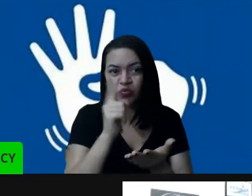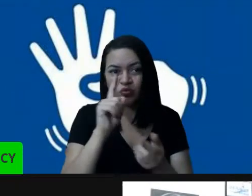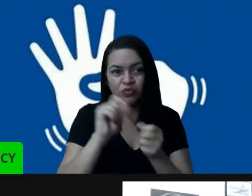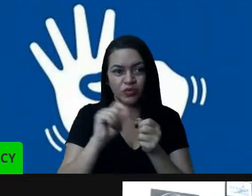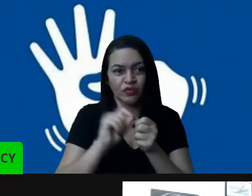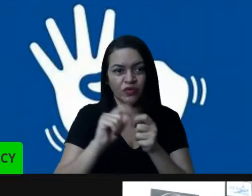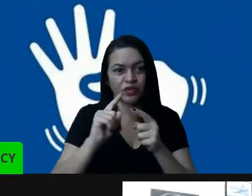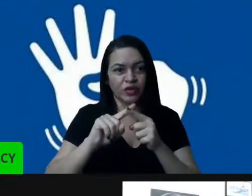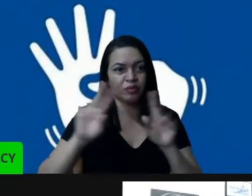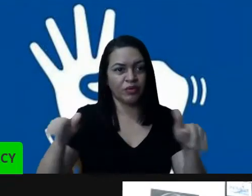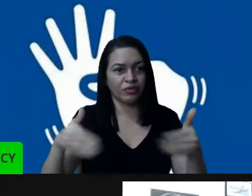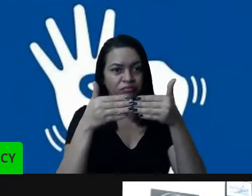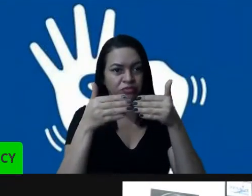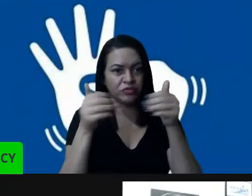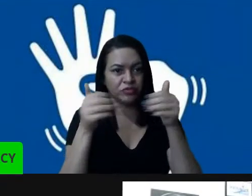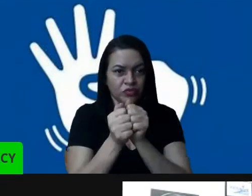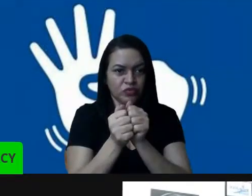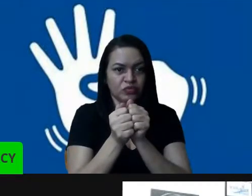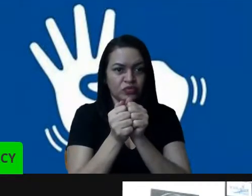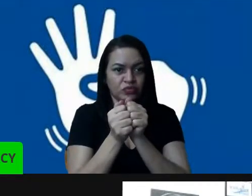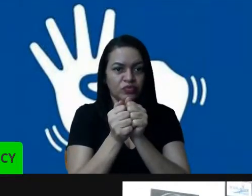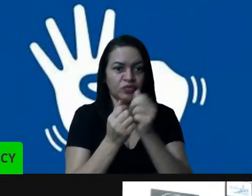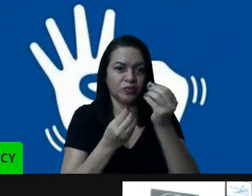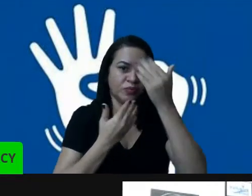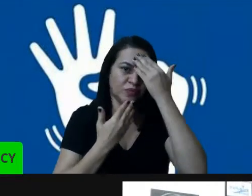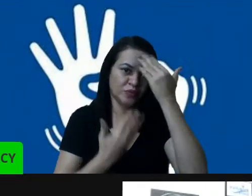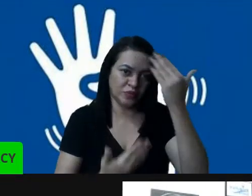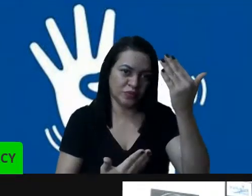exceção, então muito obrigado. Então, Conosco. assim,